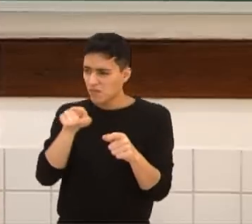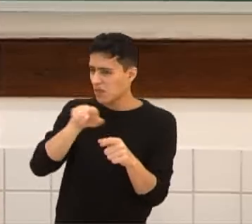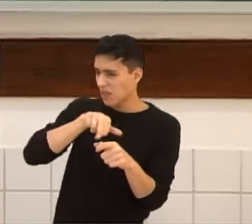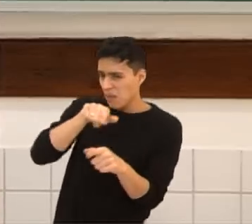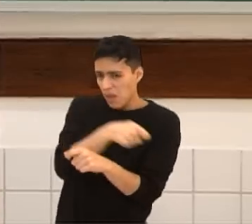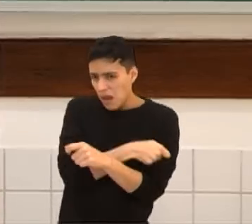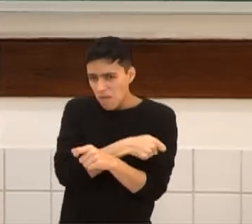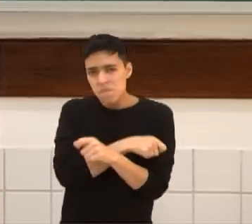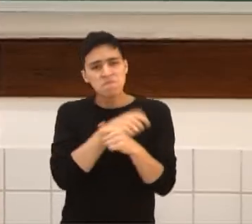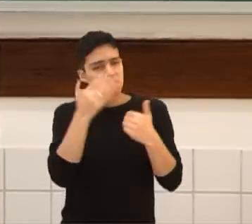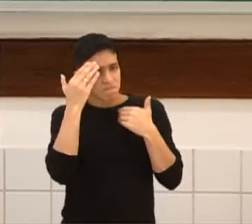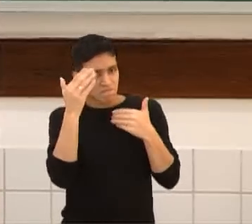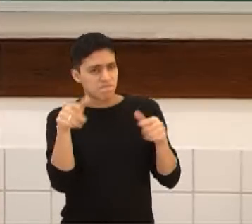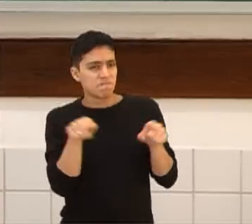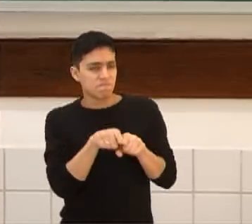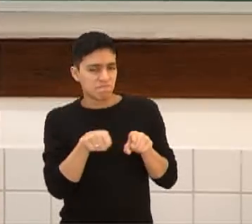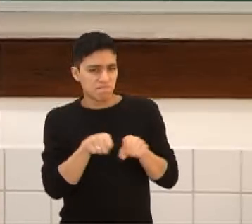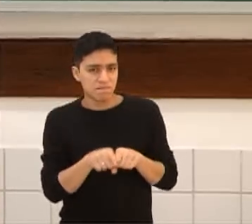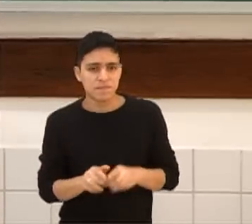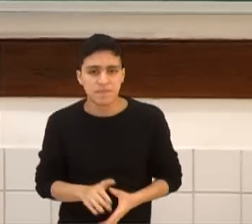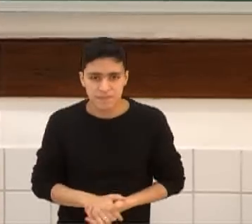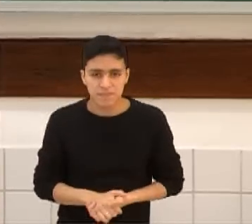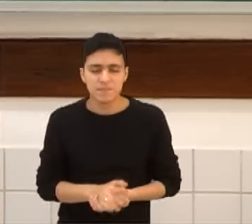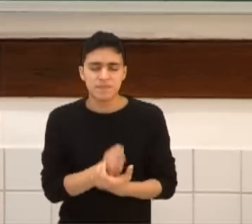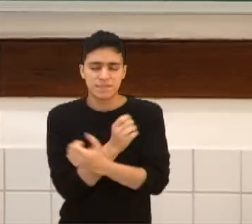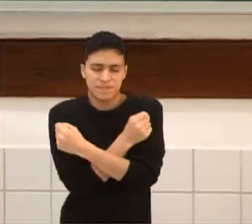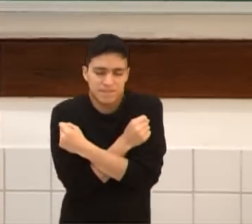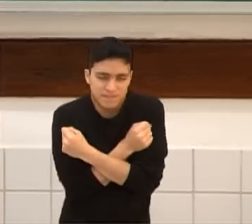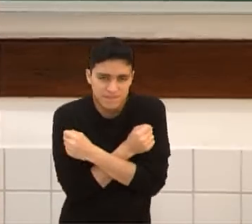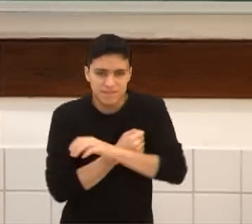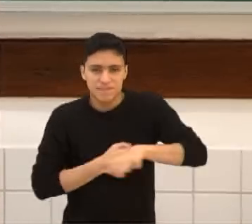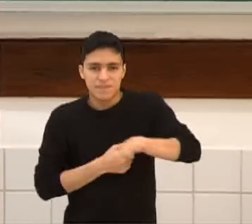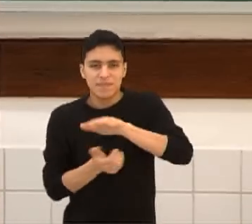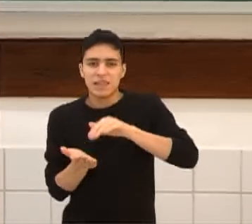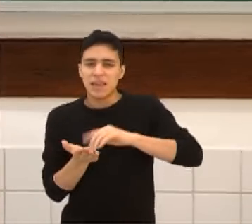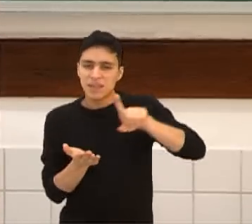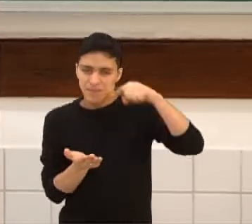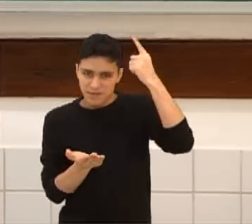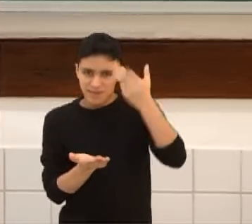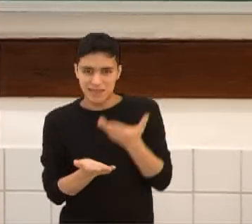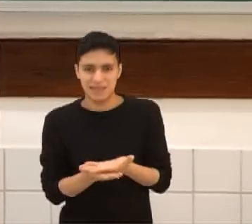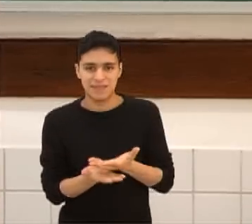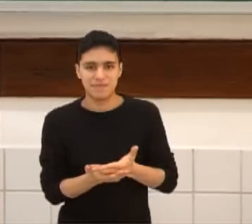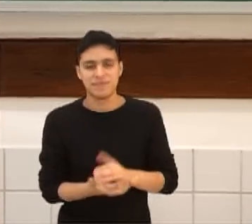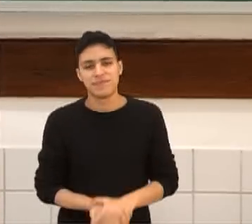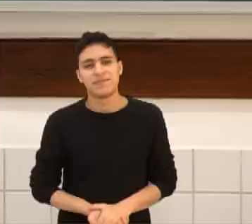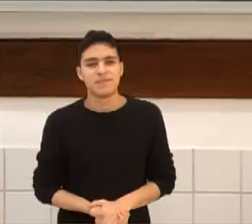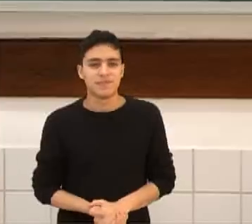não é mais estudante da Rede Estadual de Ensino. Forte abraço para você e até a próxima aula.